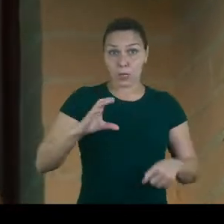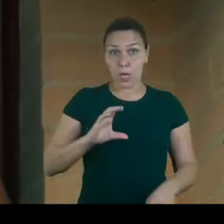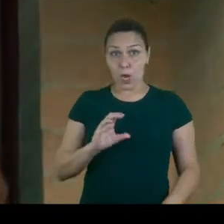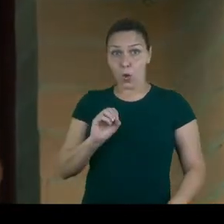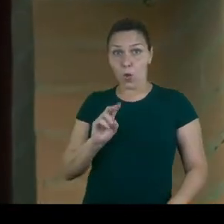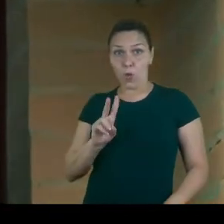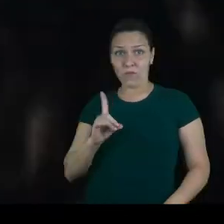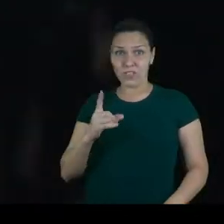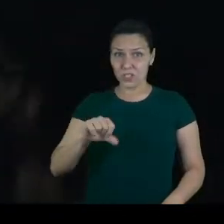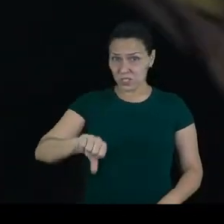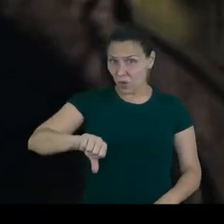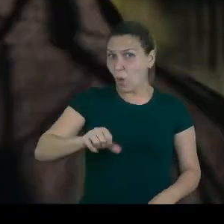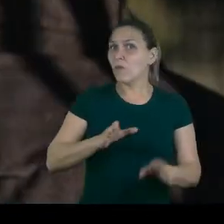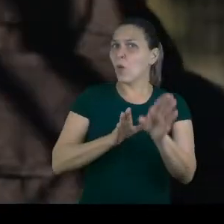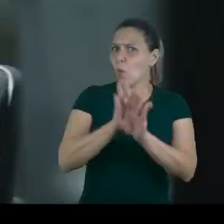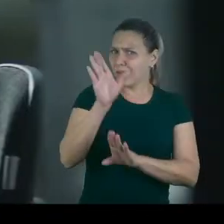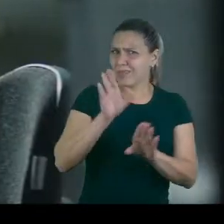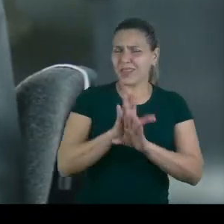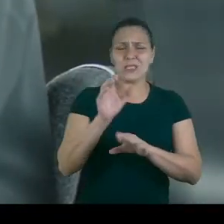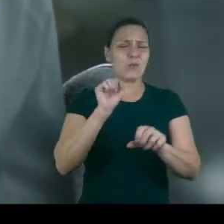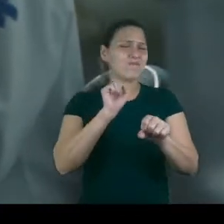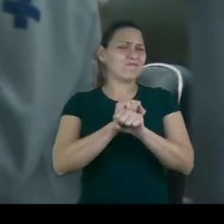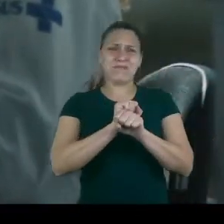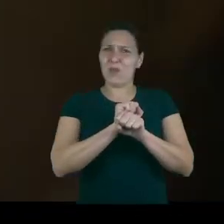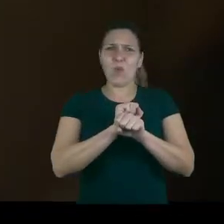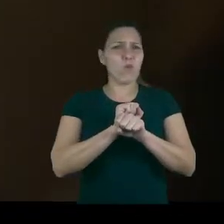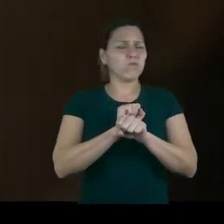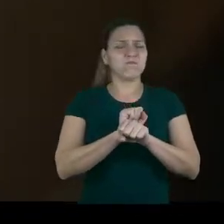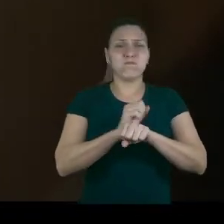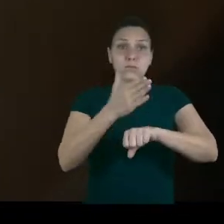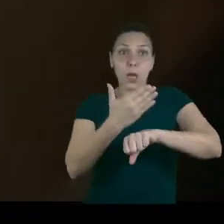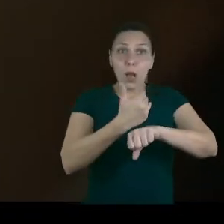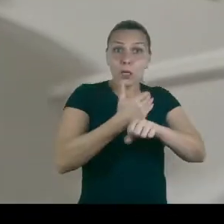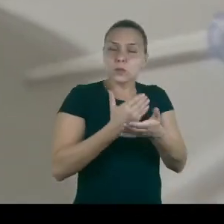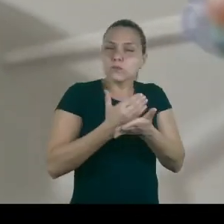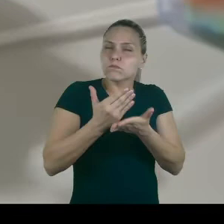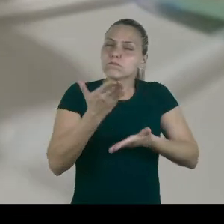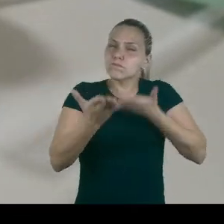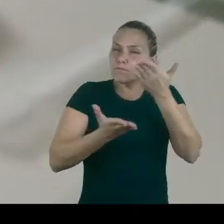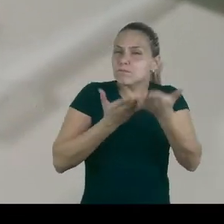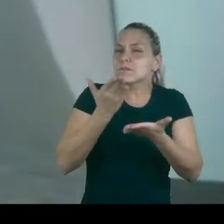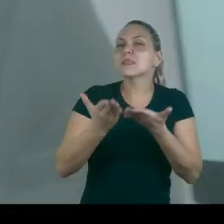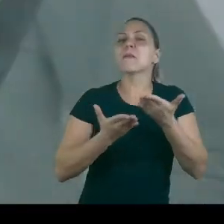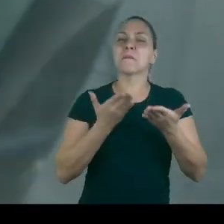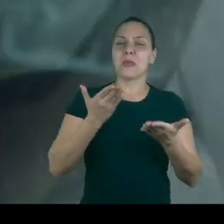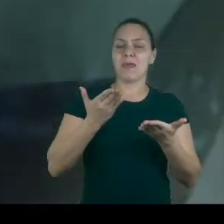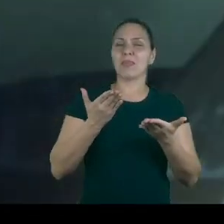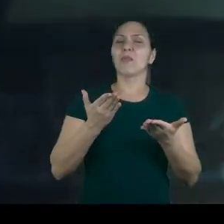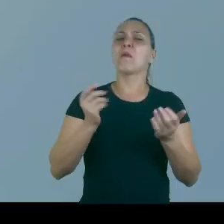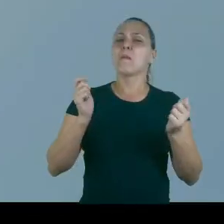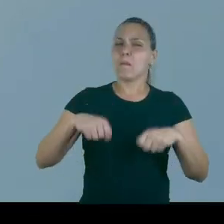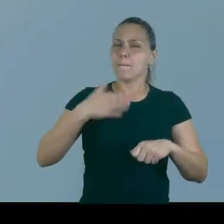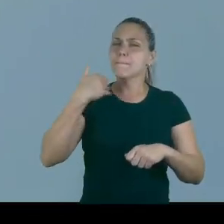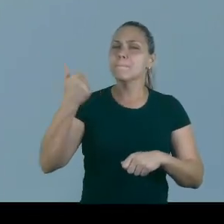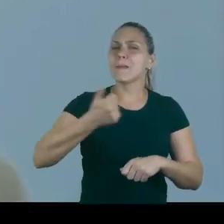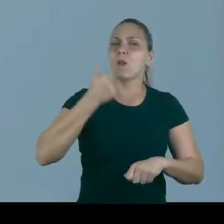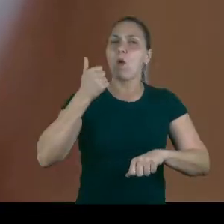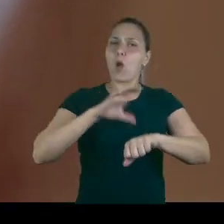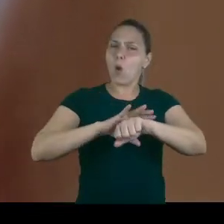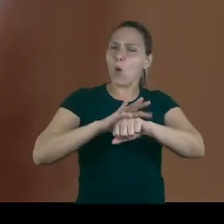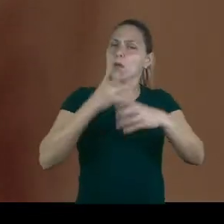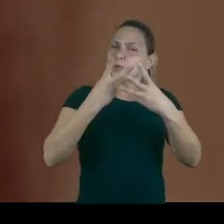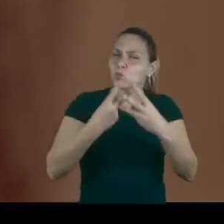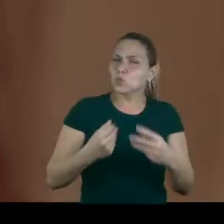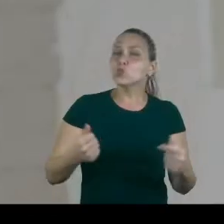Para combater a Covid-19, a orientação é não esperar. Quanto mais cedo começar o tratamento, maiores as chances de